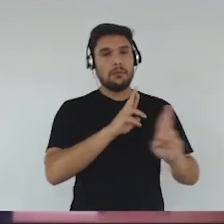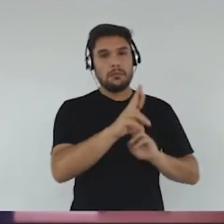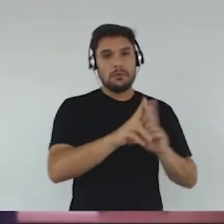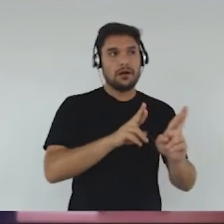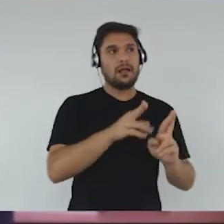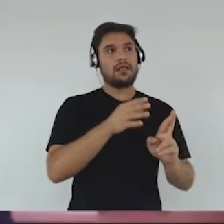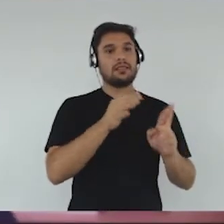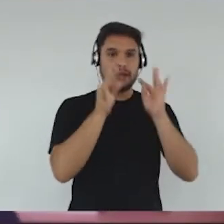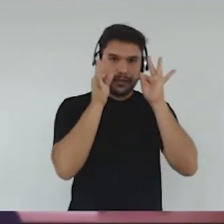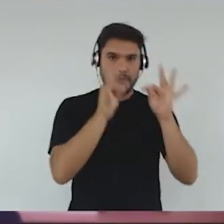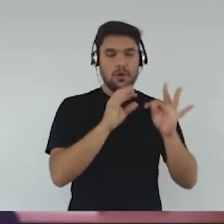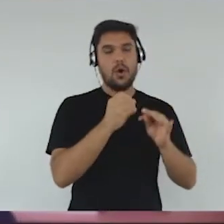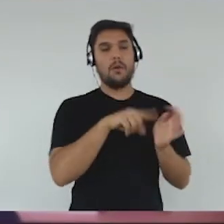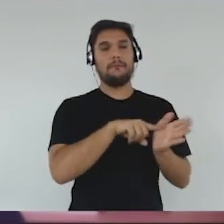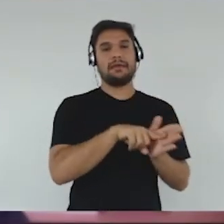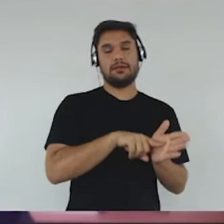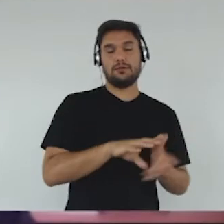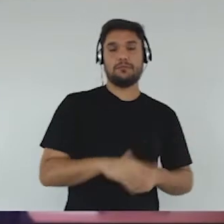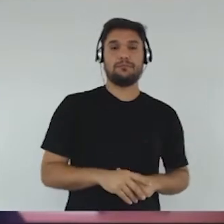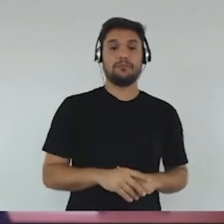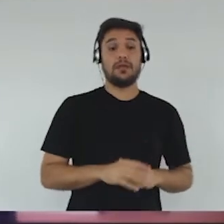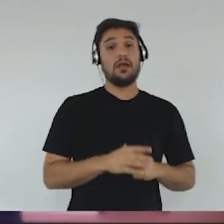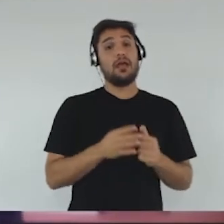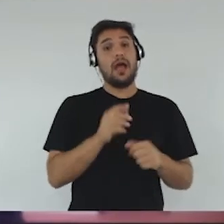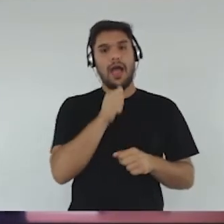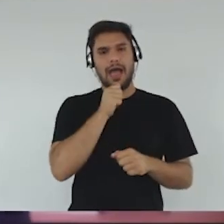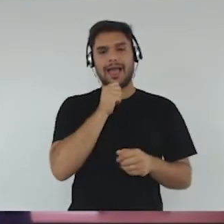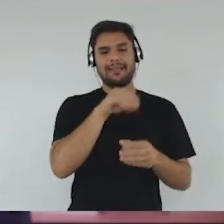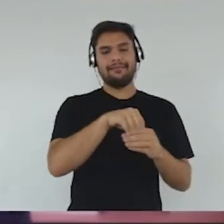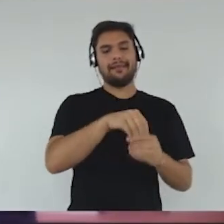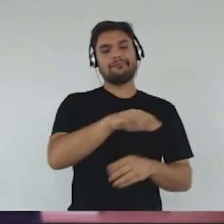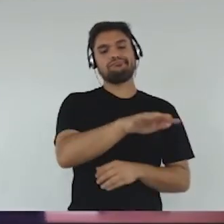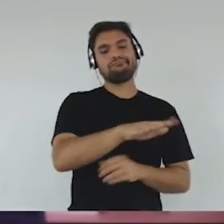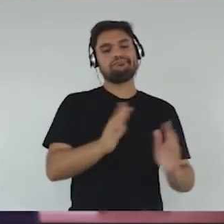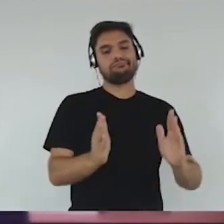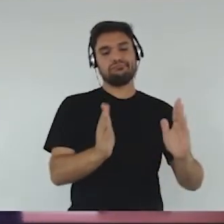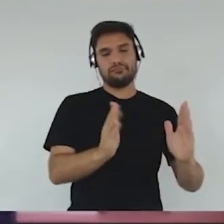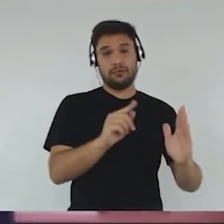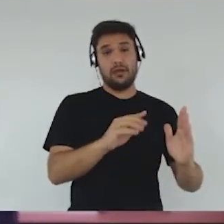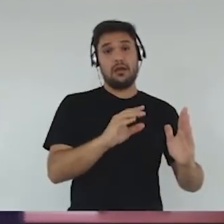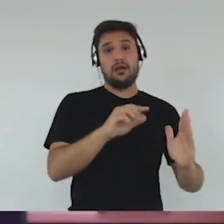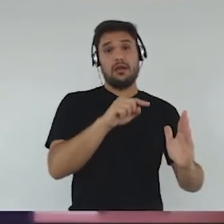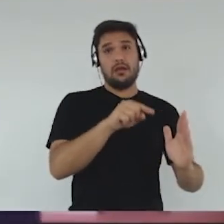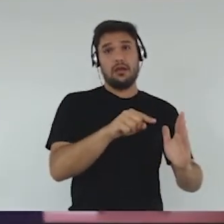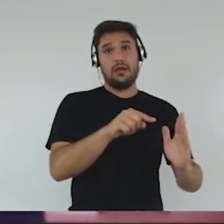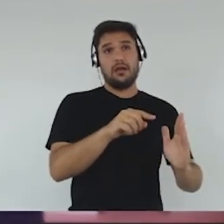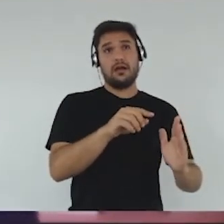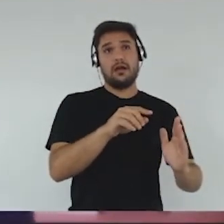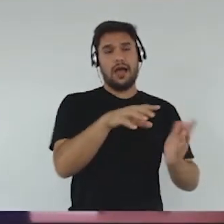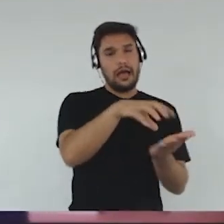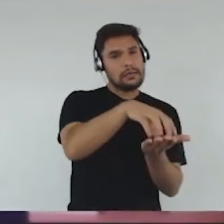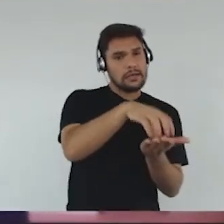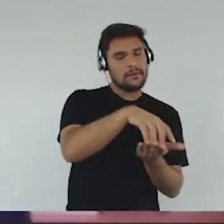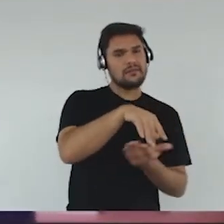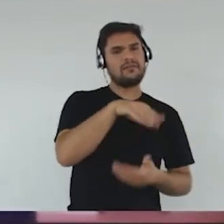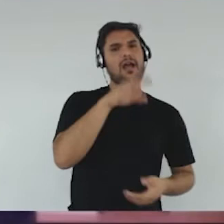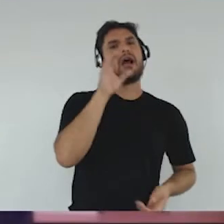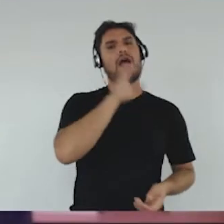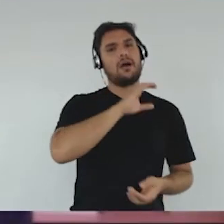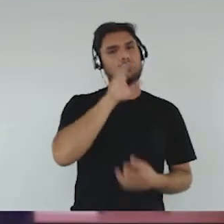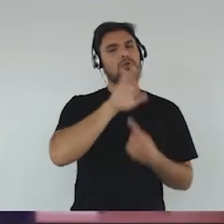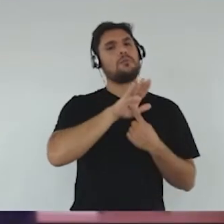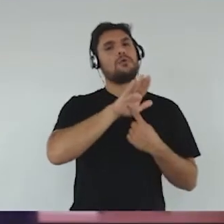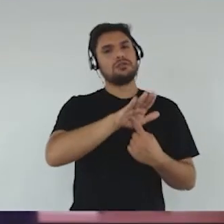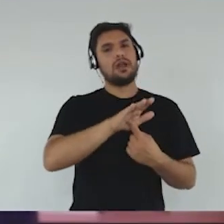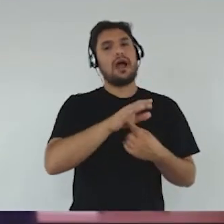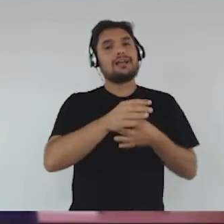ou de peritos. Ainda no plano das diretrizes, as câmaras foram muito ágeis também na apresentação